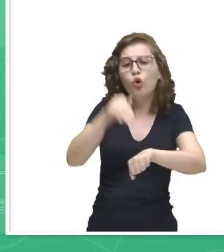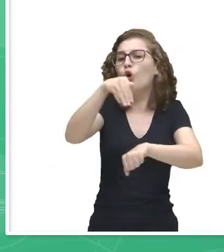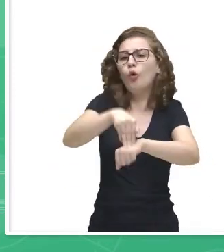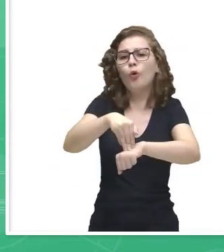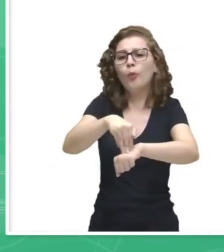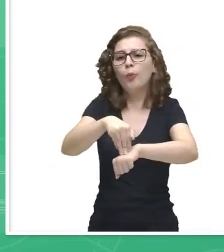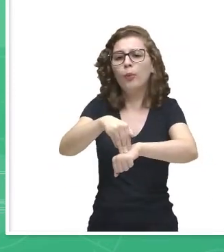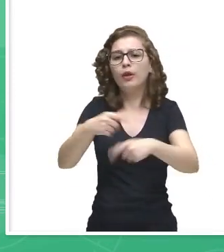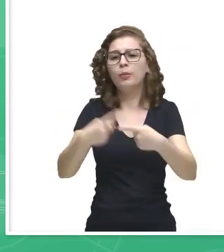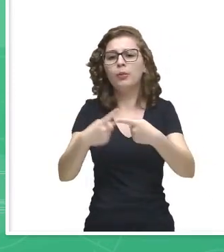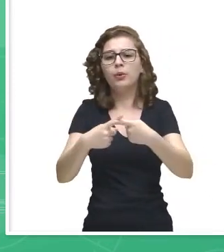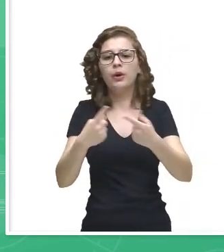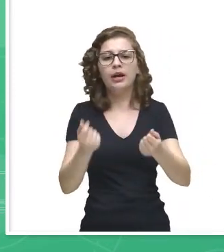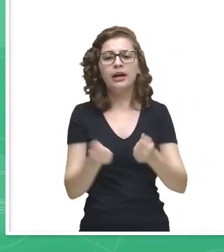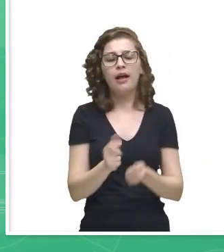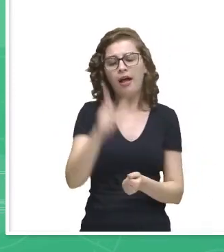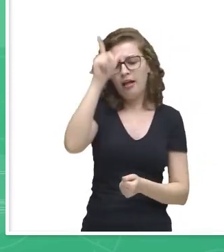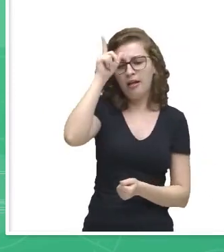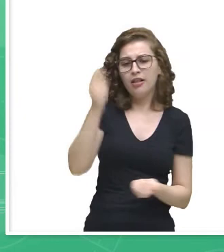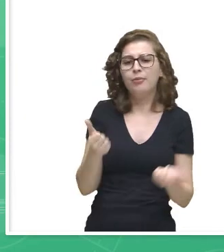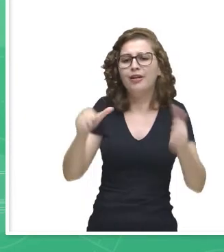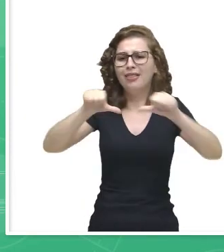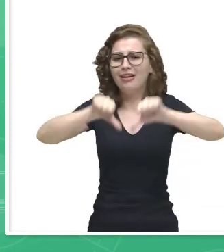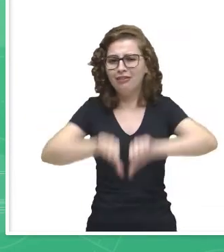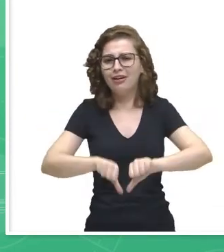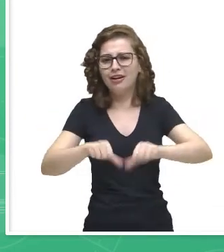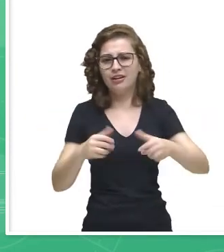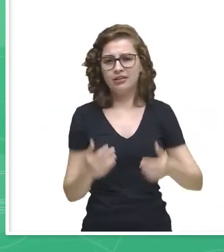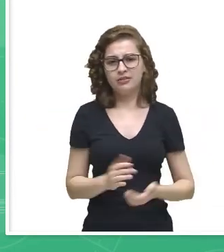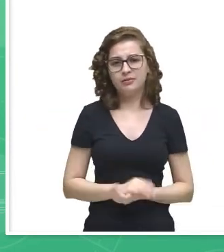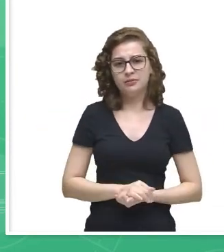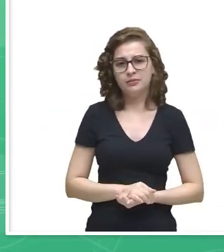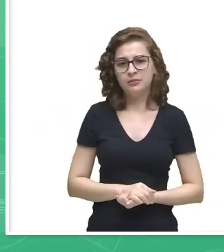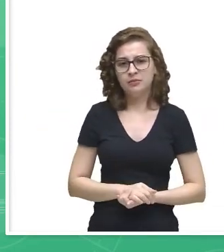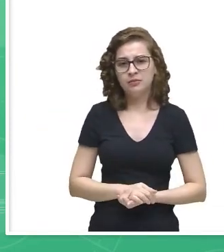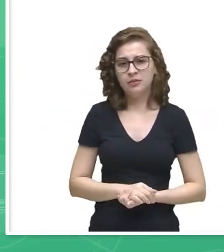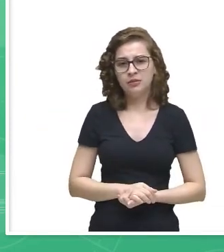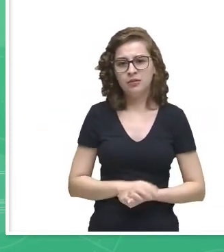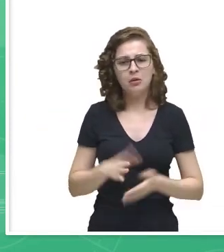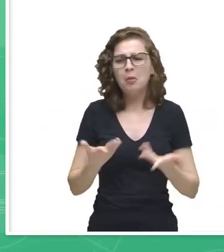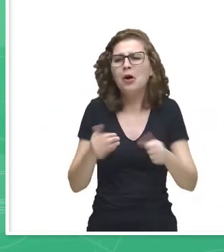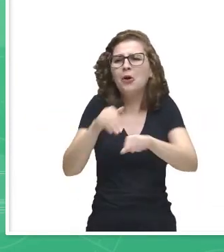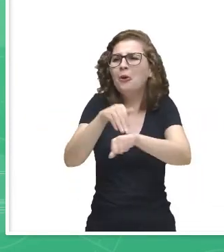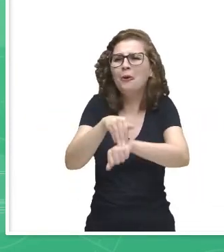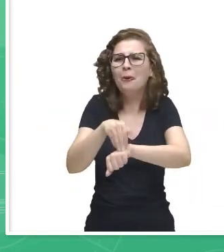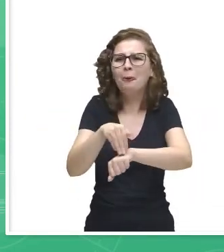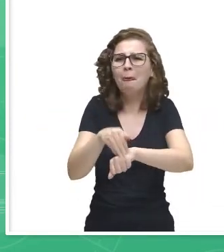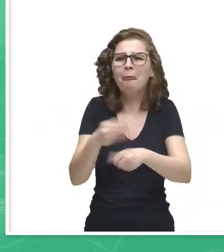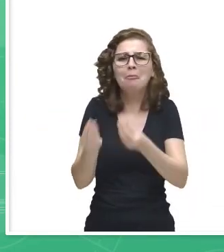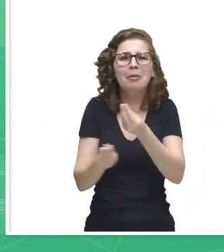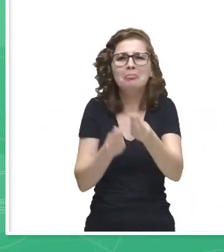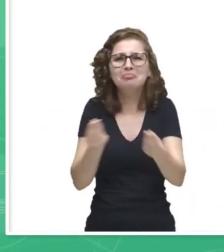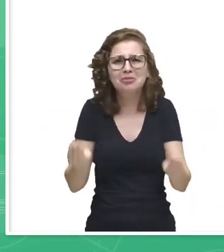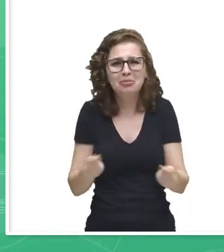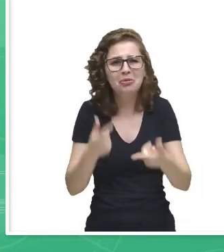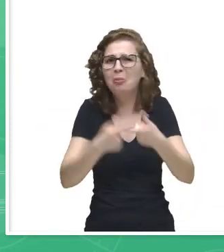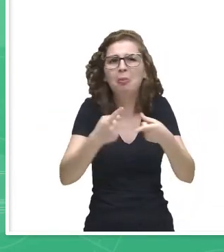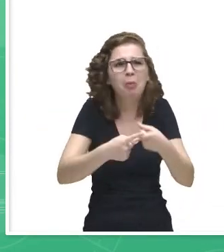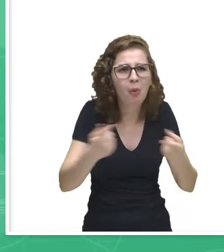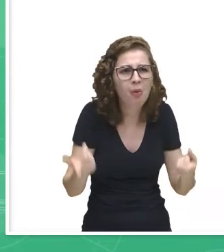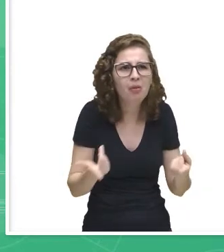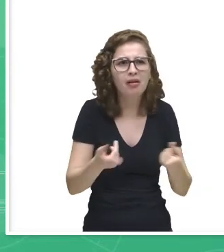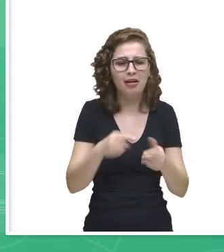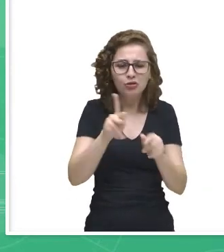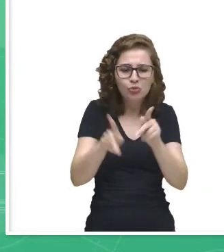tentar identificar quais seriam as raízes, né, dessa culpa que Hitler impõe aos judeus. O fato é que a gente